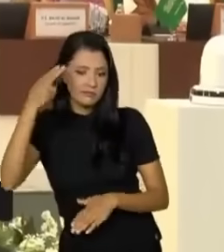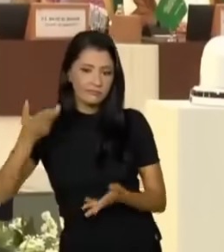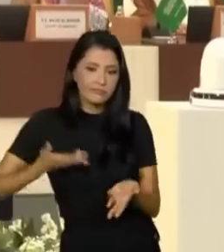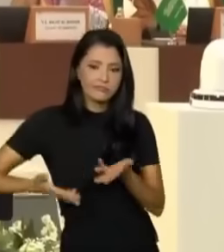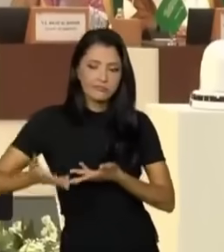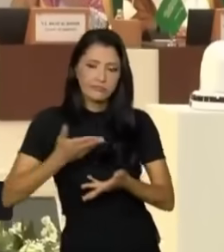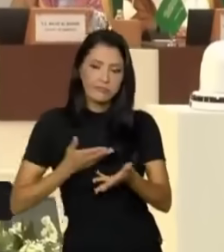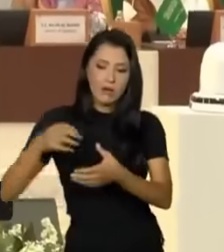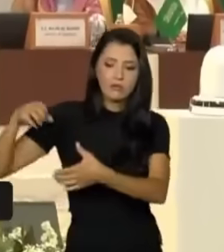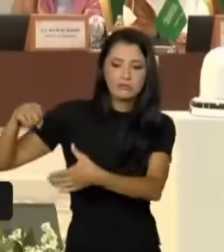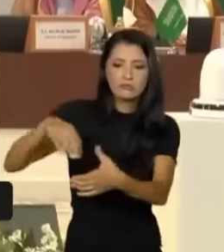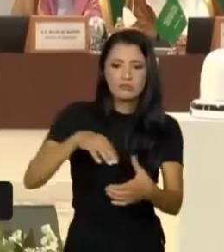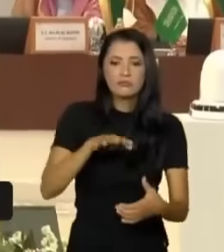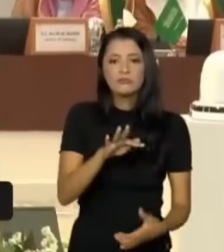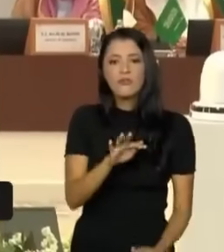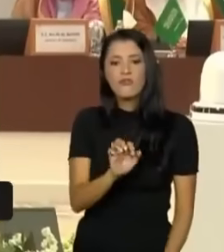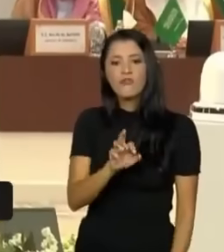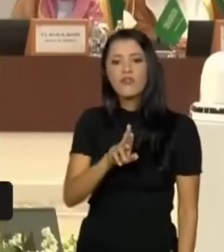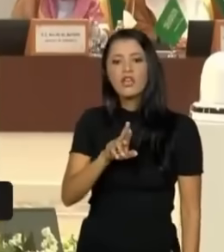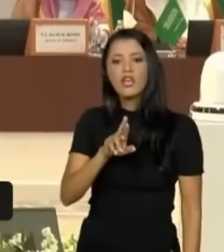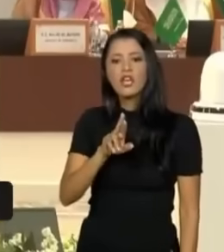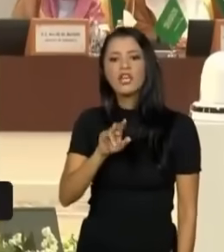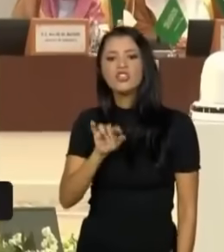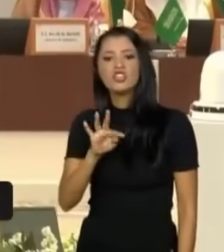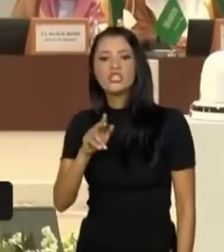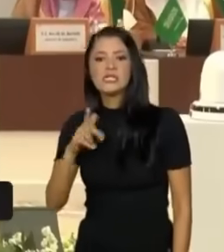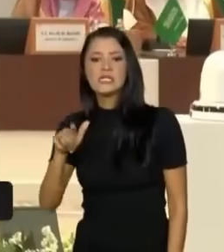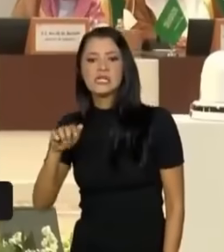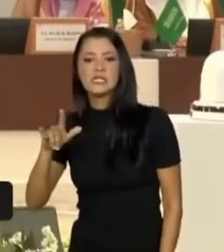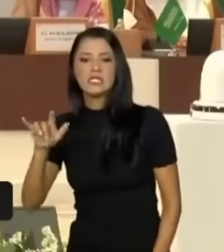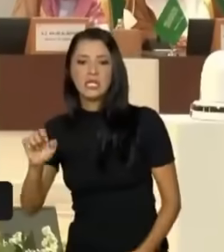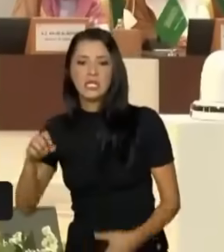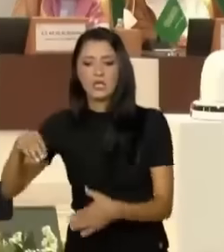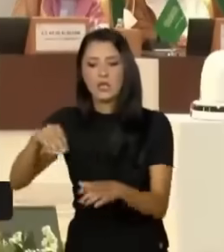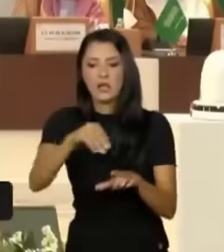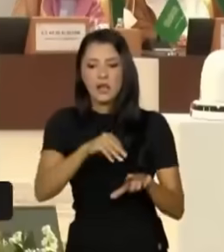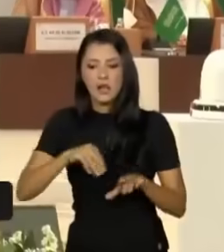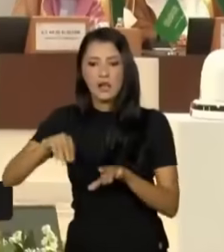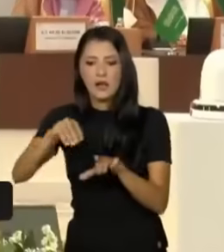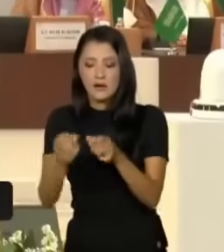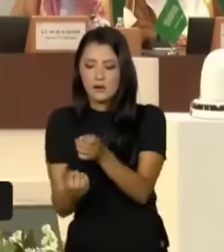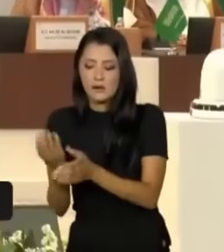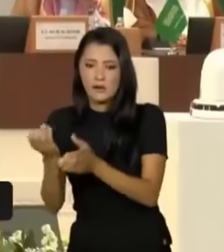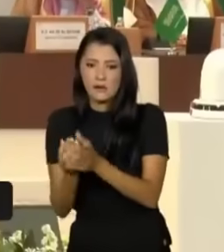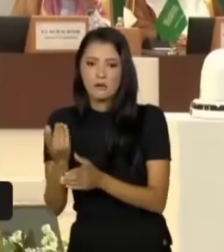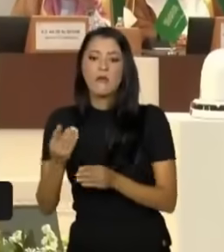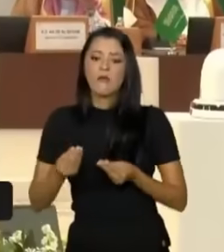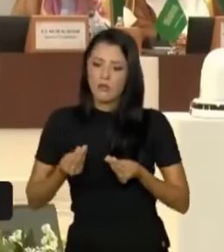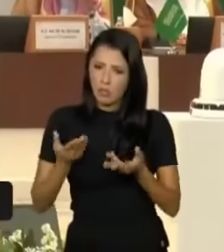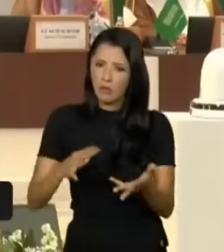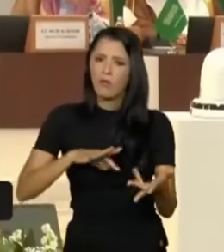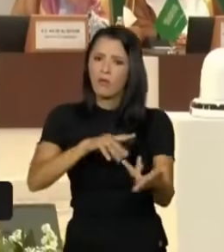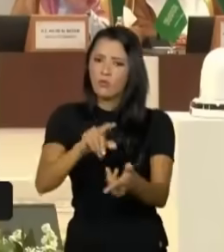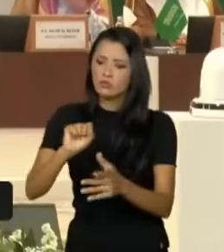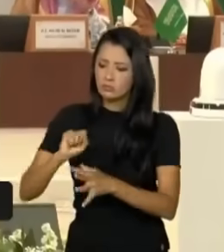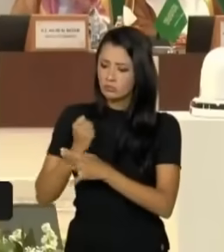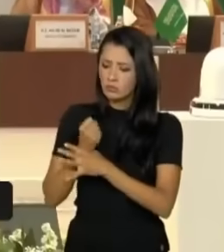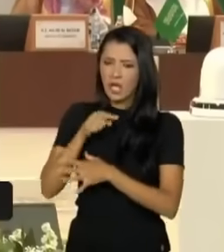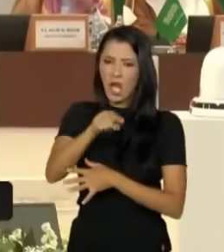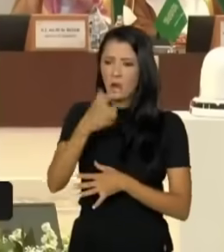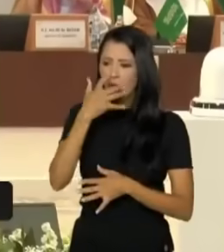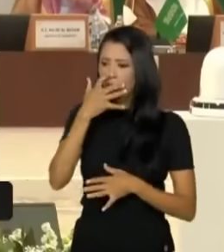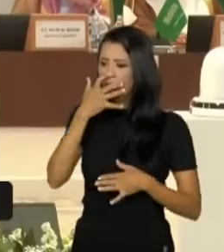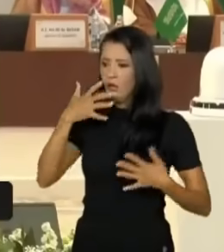produzir fertilizante e dar uma garantia ao mundo com a incerteza criada pela guerra da Rússia